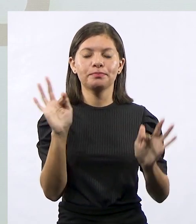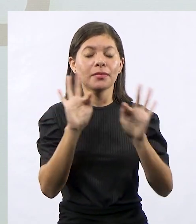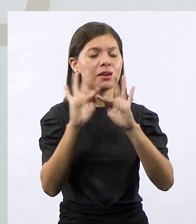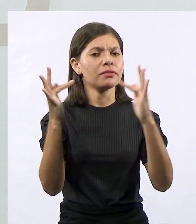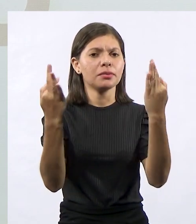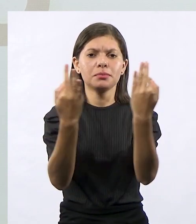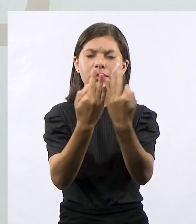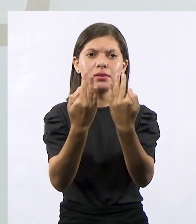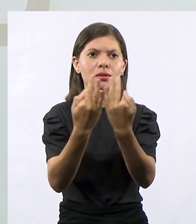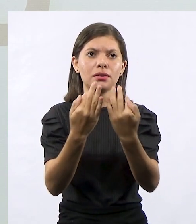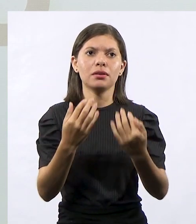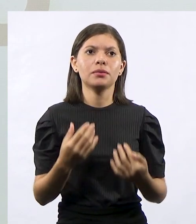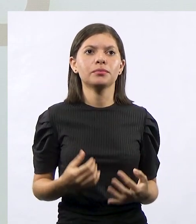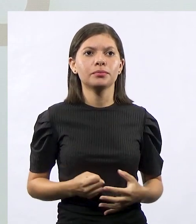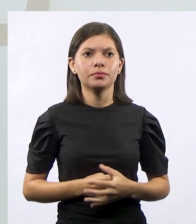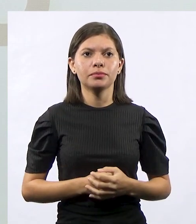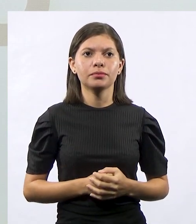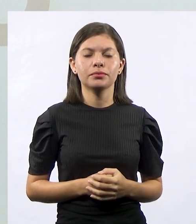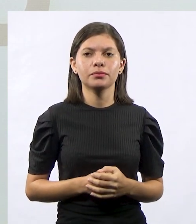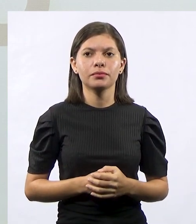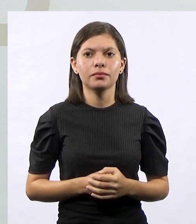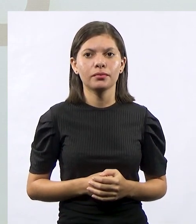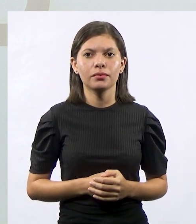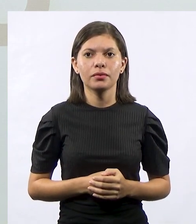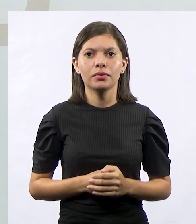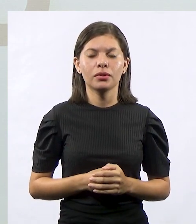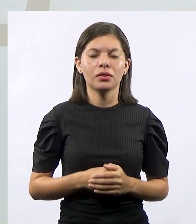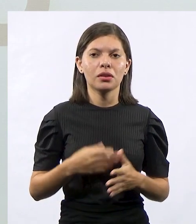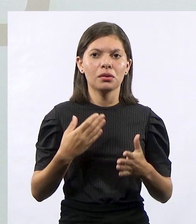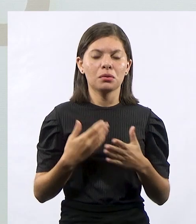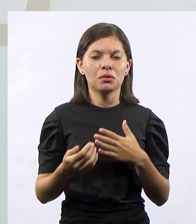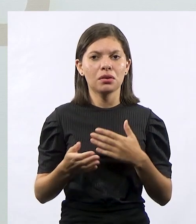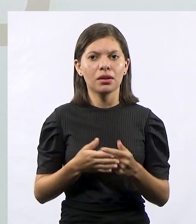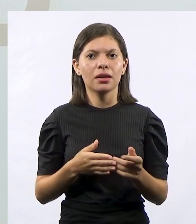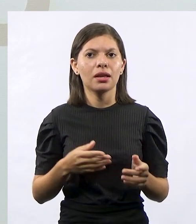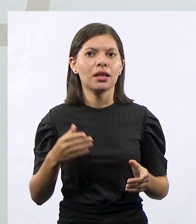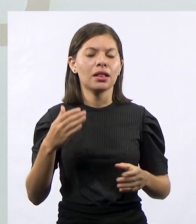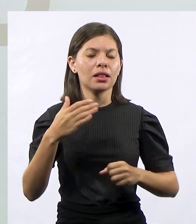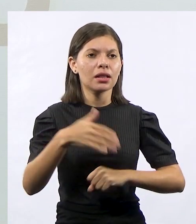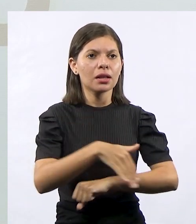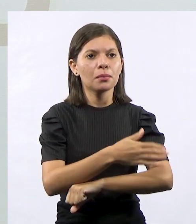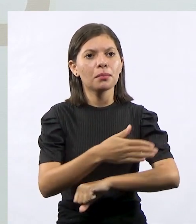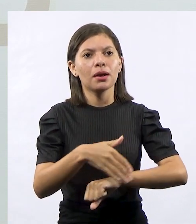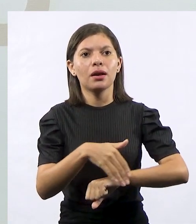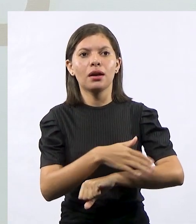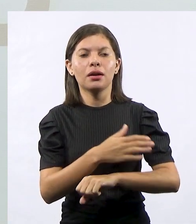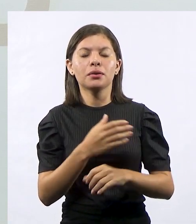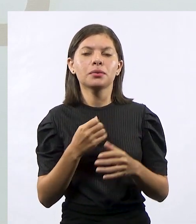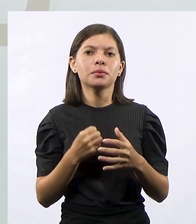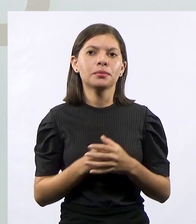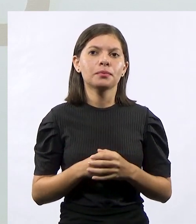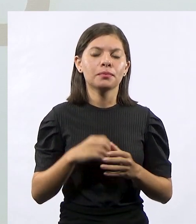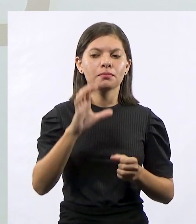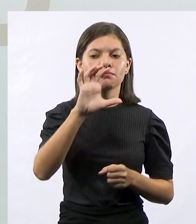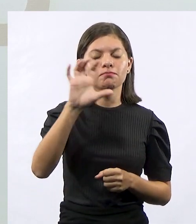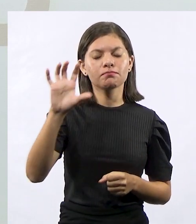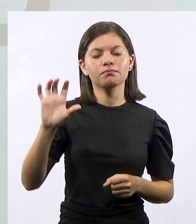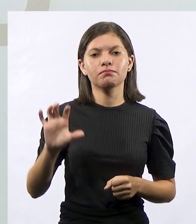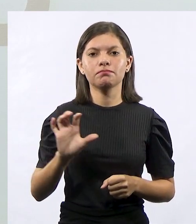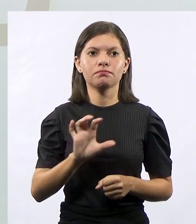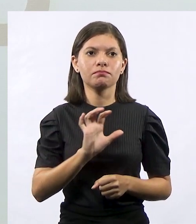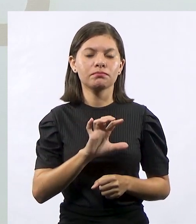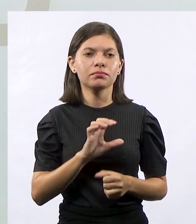os pais, os responsáveis e dos membros sociais daquele entorno, daquele bairro, daquela